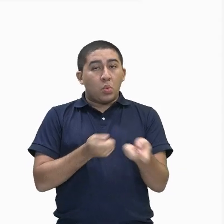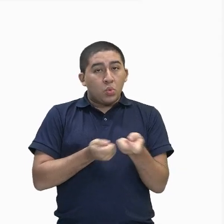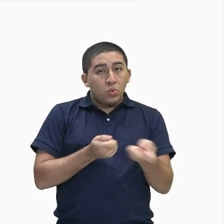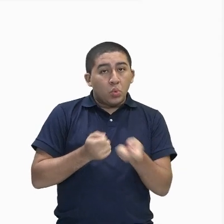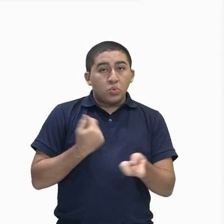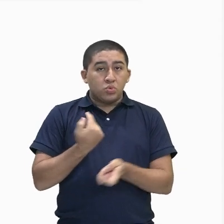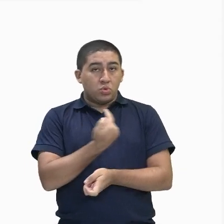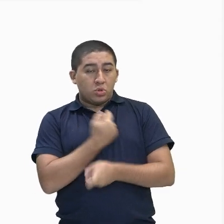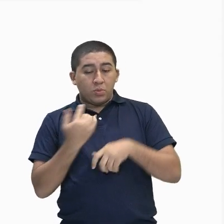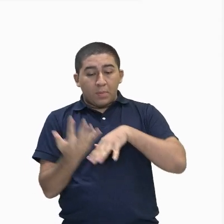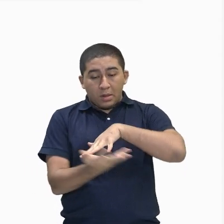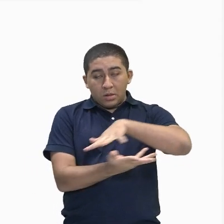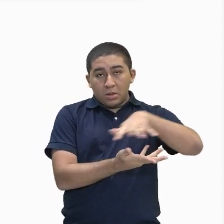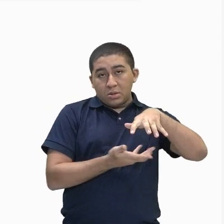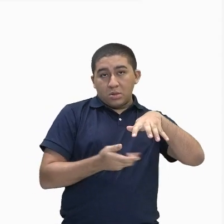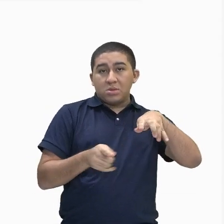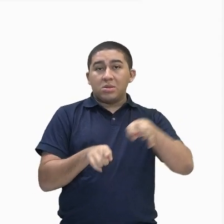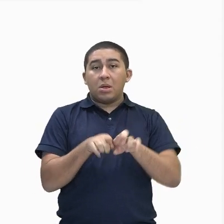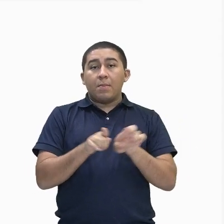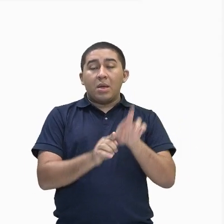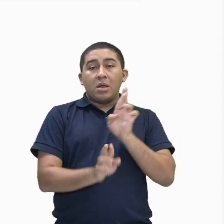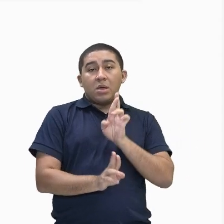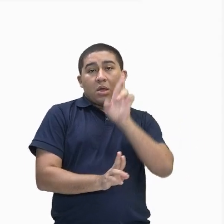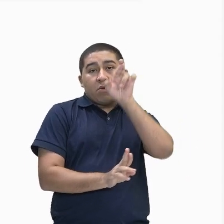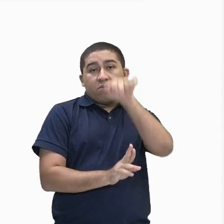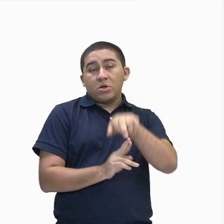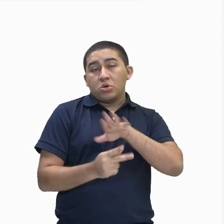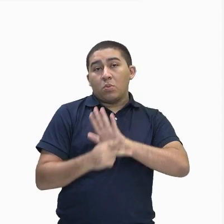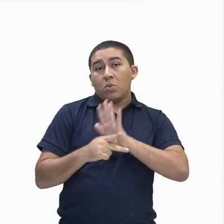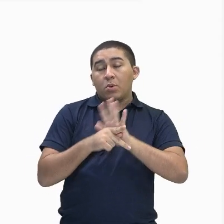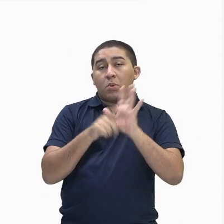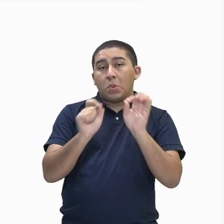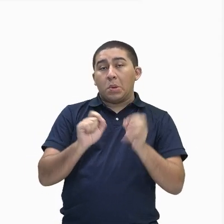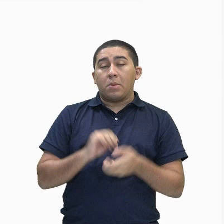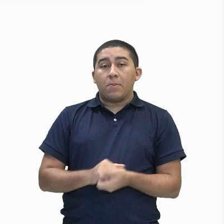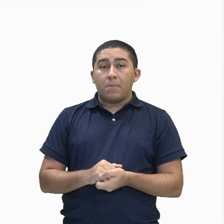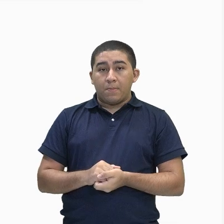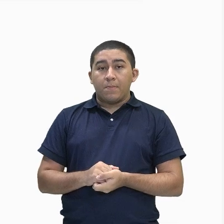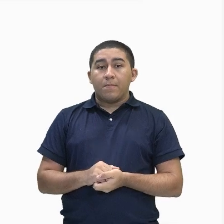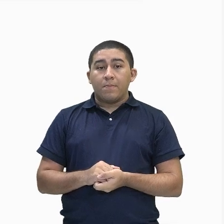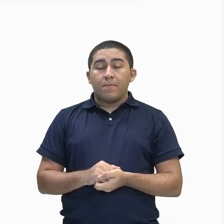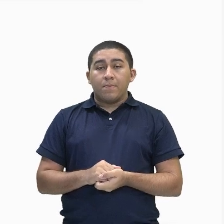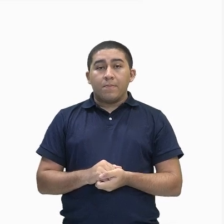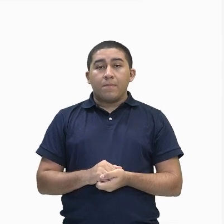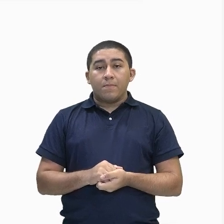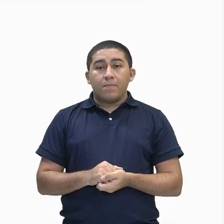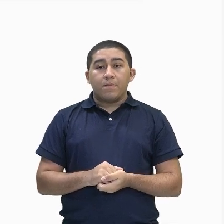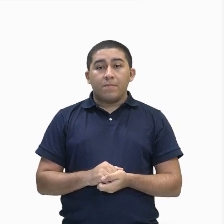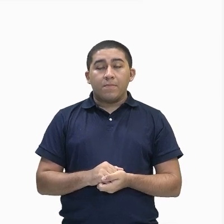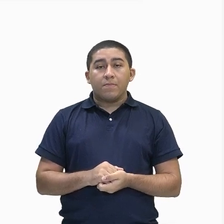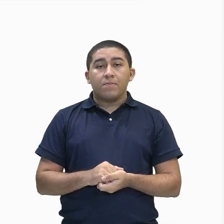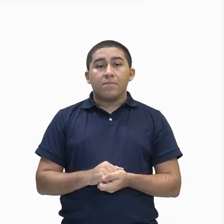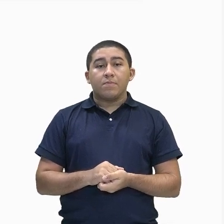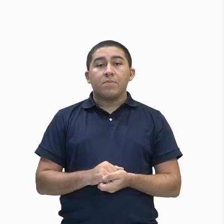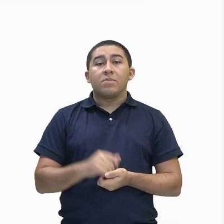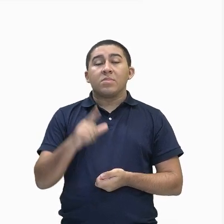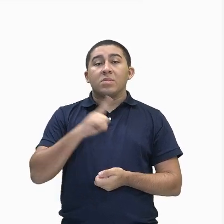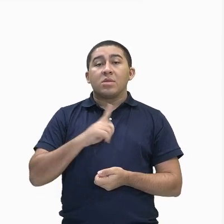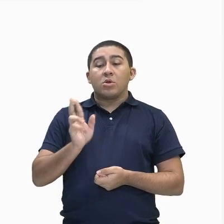vida, ela está diretamente relacionada com um processo que os seres fotossintetizantes realizam, que